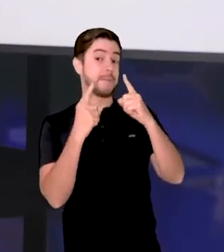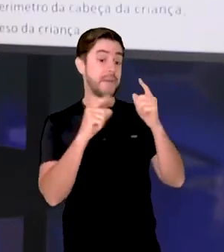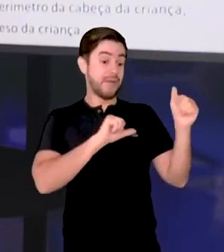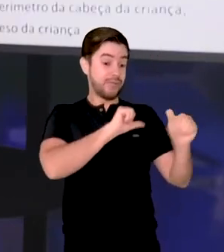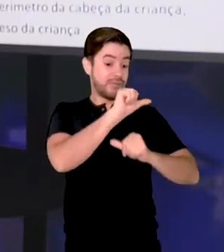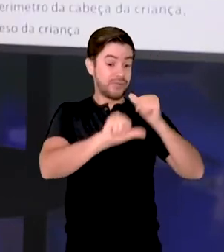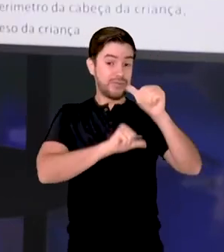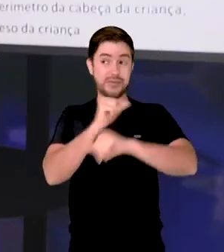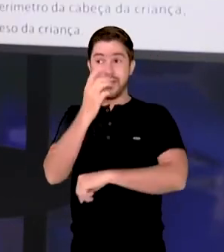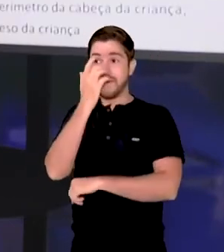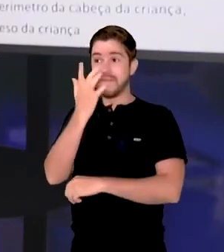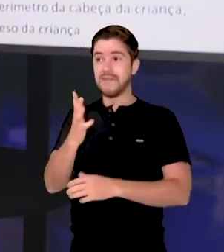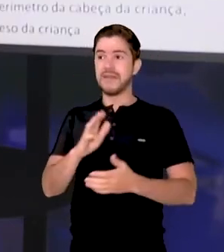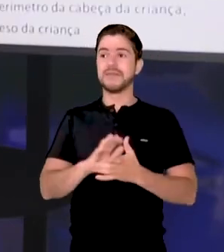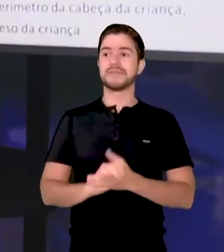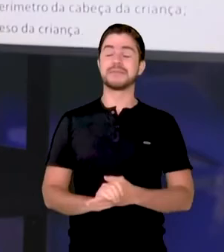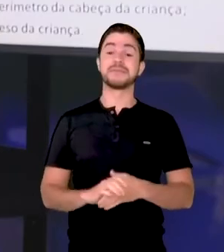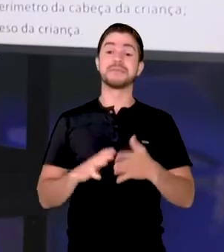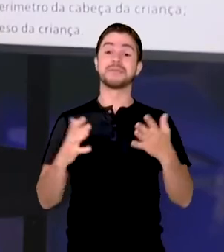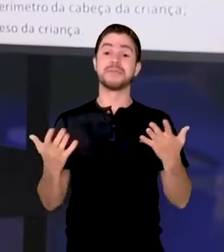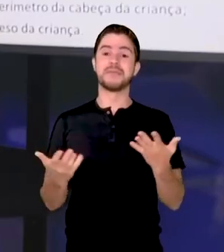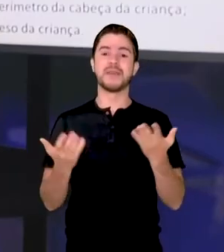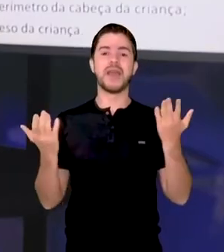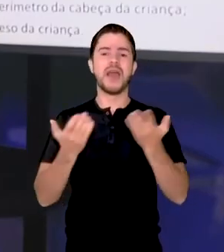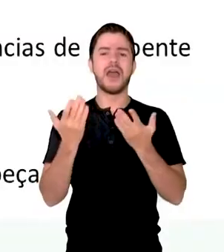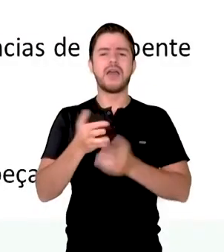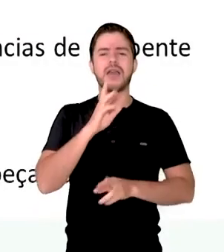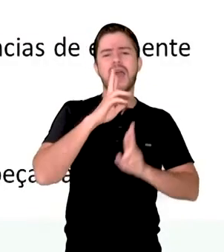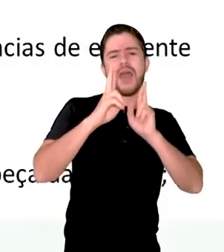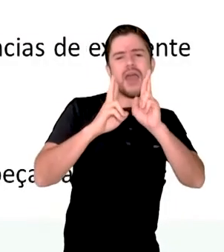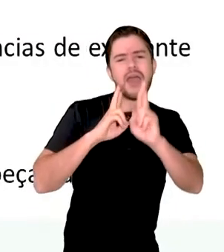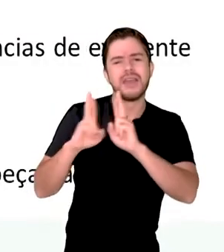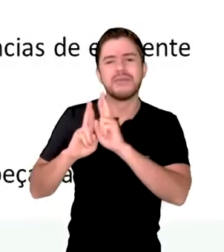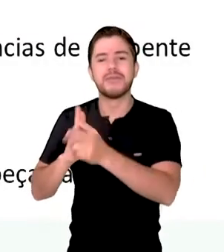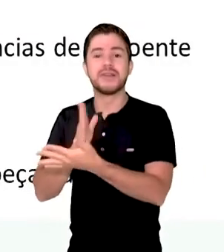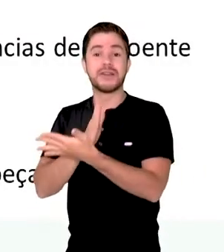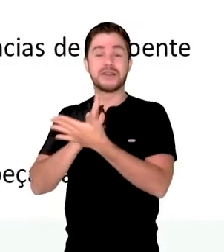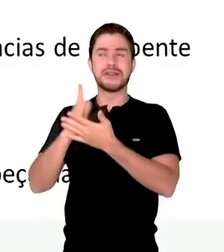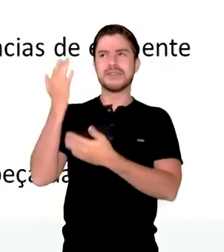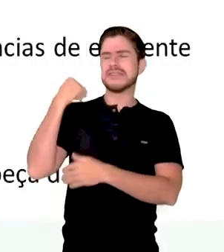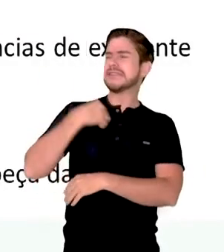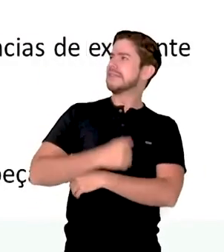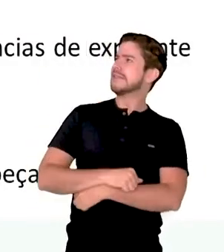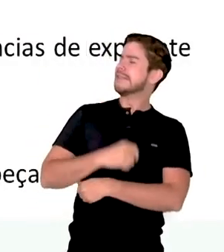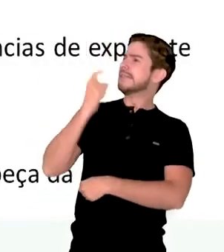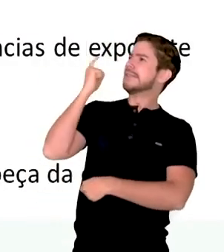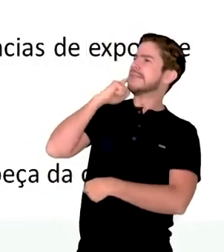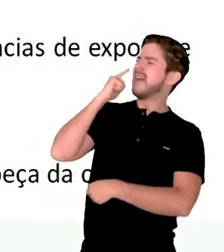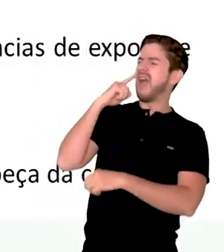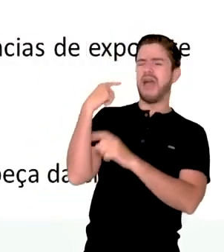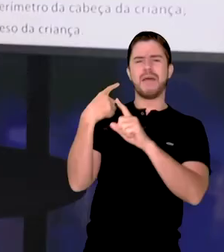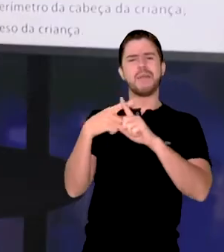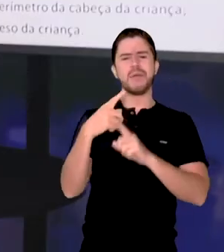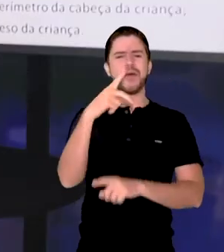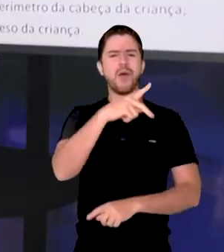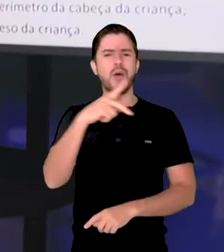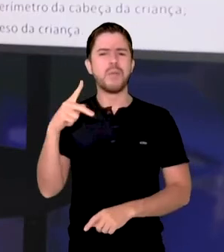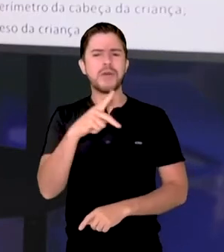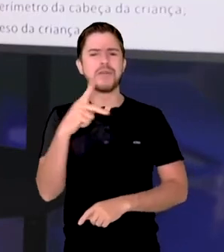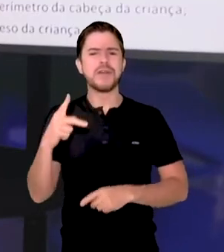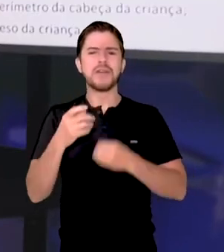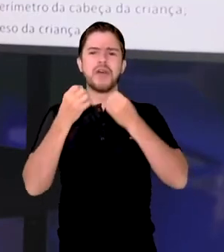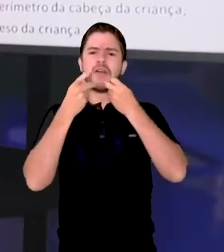fácil beleza gente agora respondeu um pouco das perguntas iniciais Caraca Por que que o professor resolveu